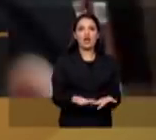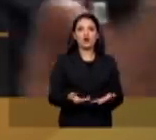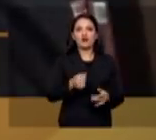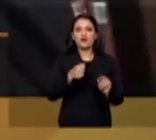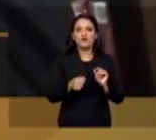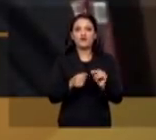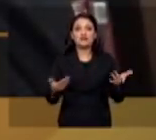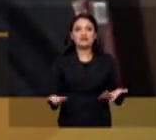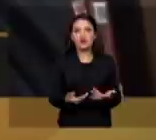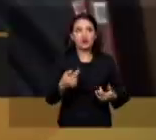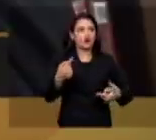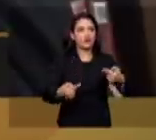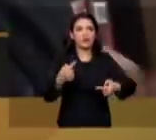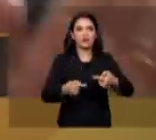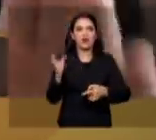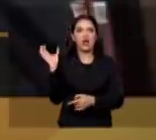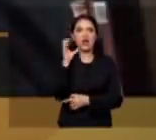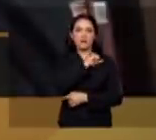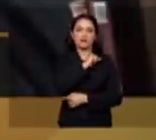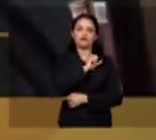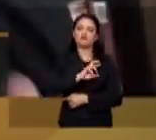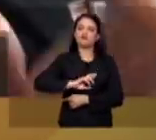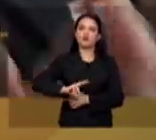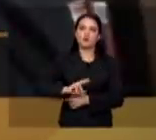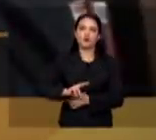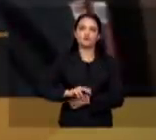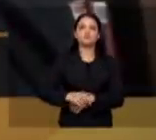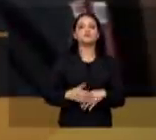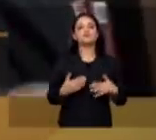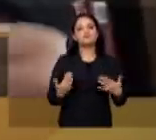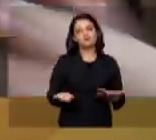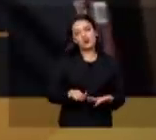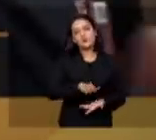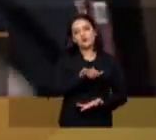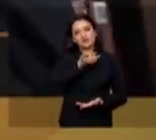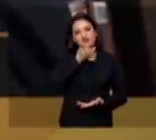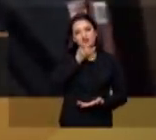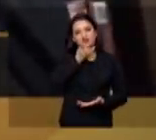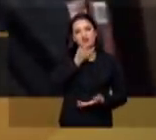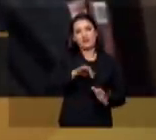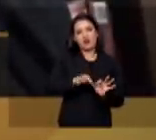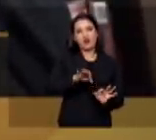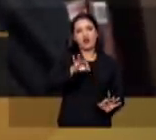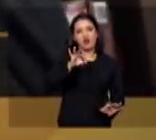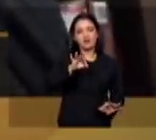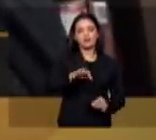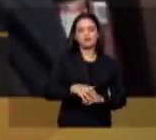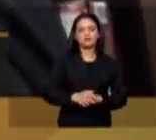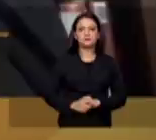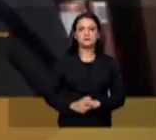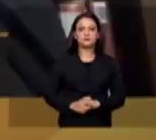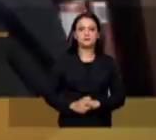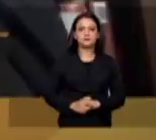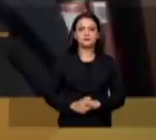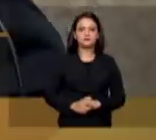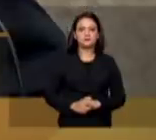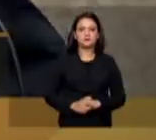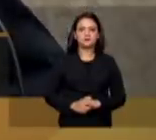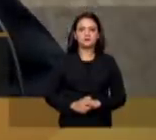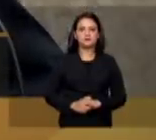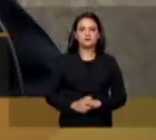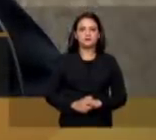no bojo de um agravo regimental. Era isso, senhor presidente, e peço escusas pelo alongado da minha manifestação.